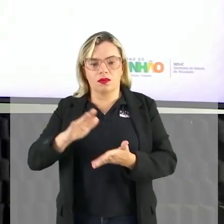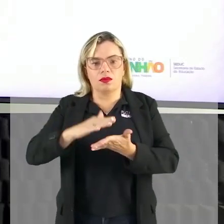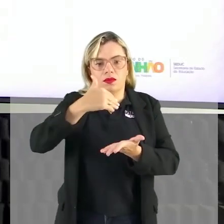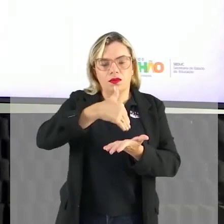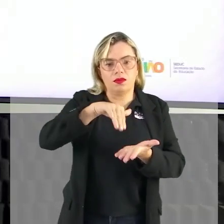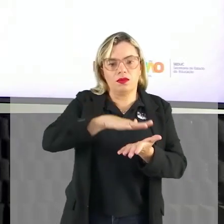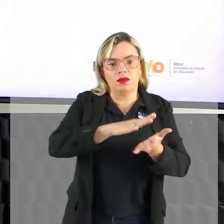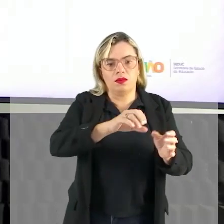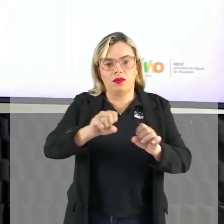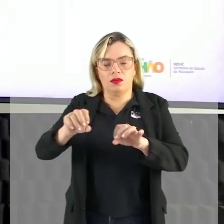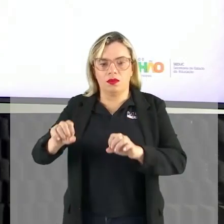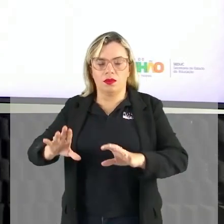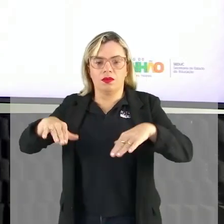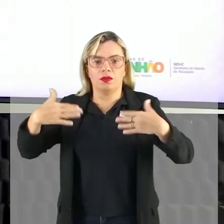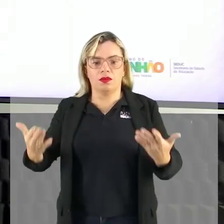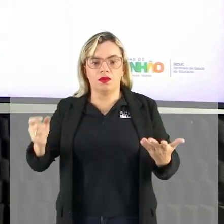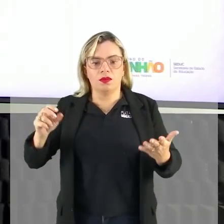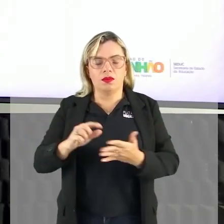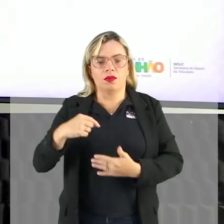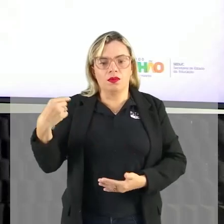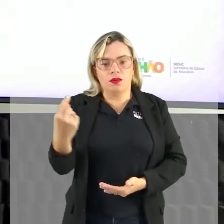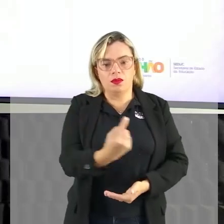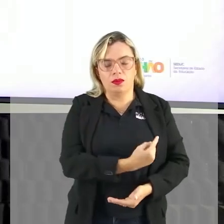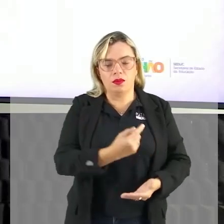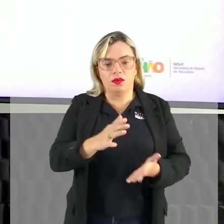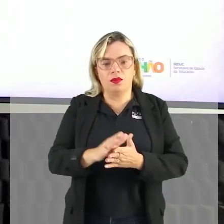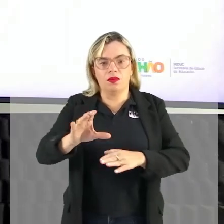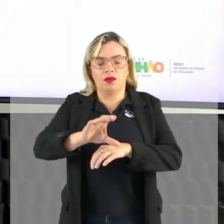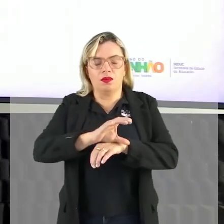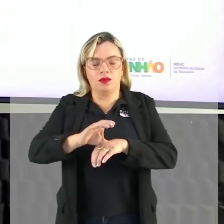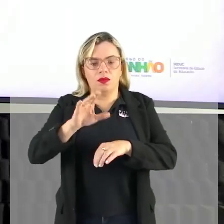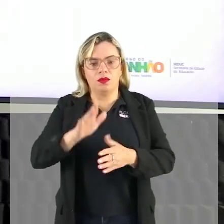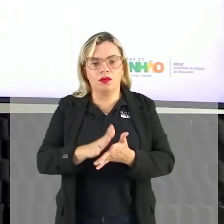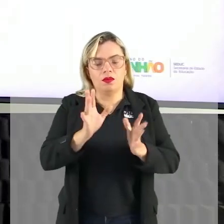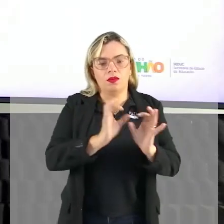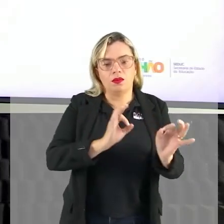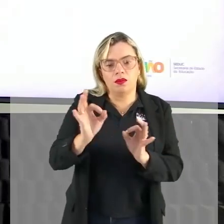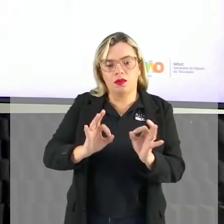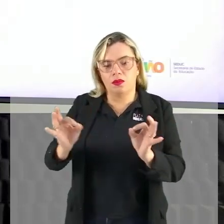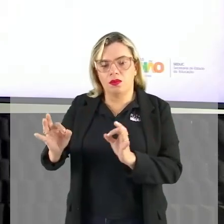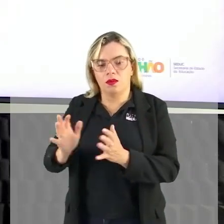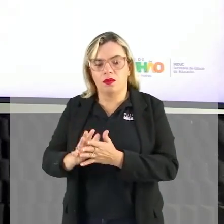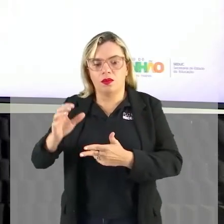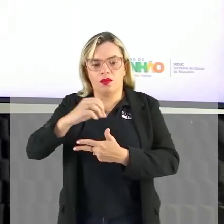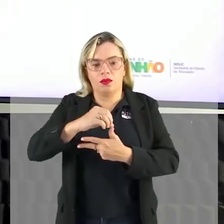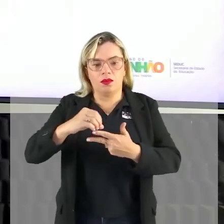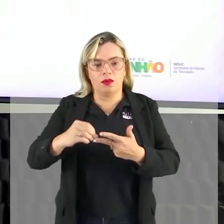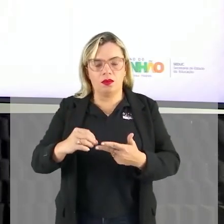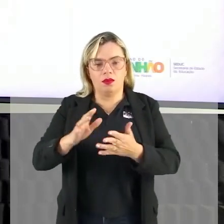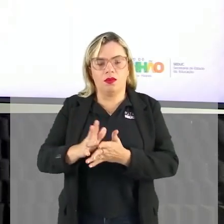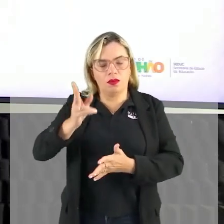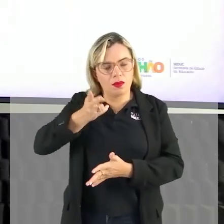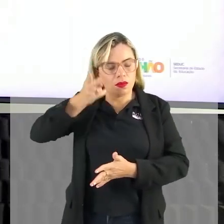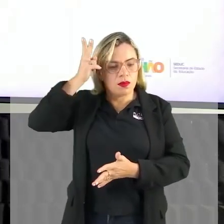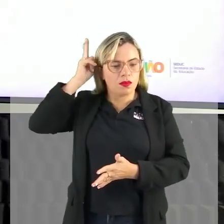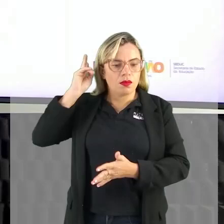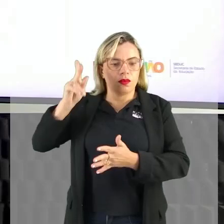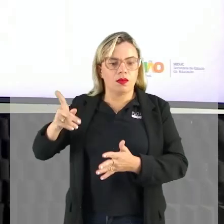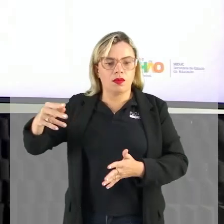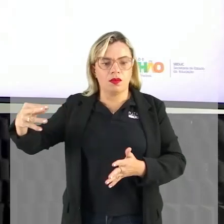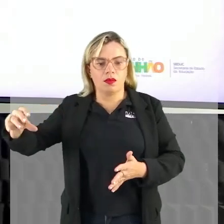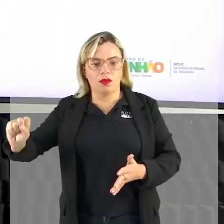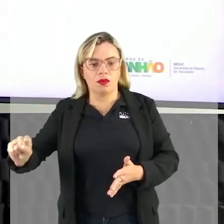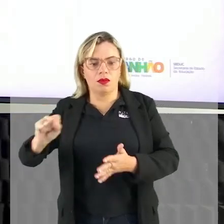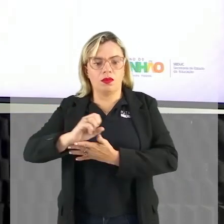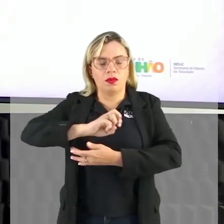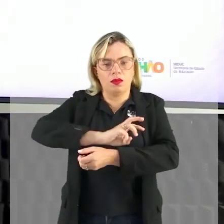da Secretaria de Educação, nosso cursinho aqui preparatório para o Enem, para o vestibular PAS da